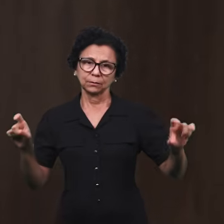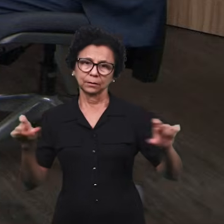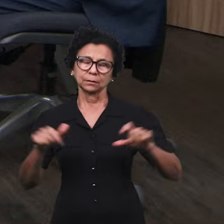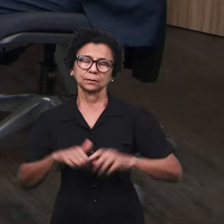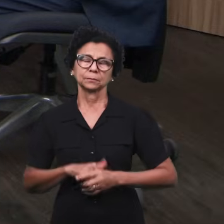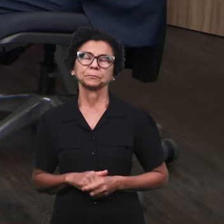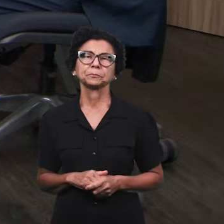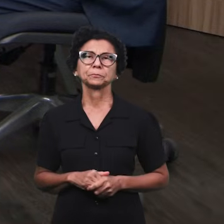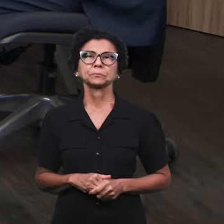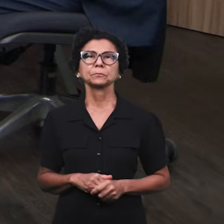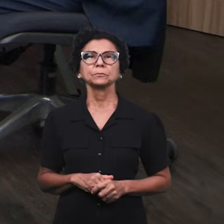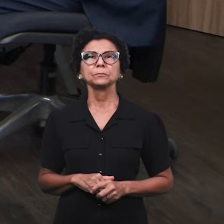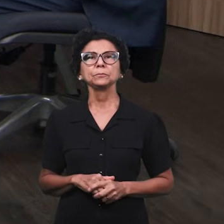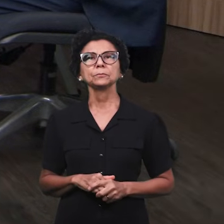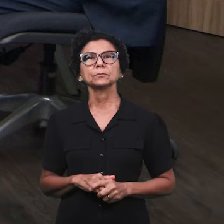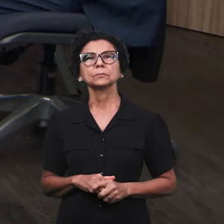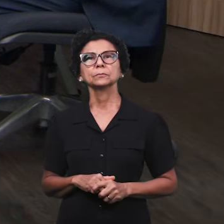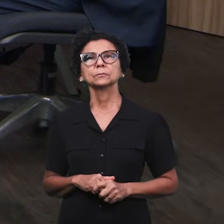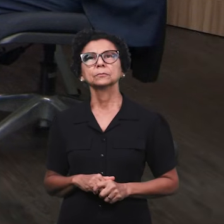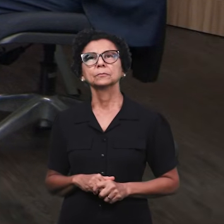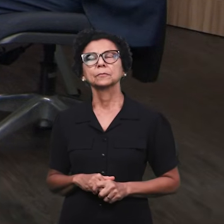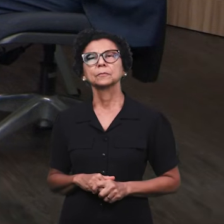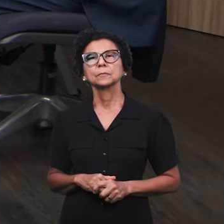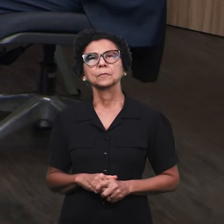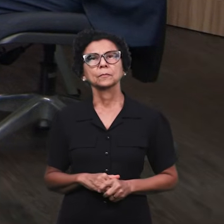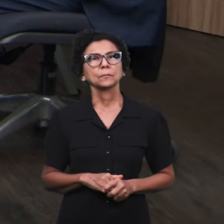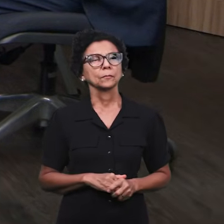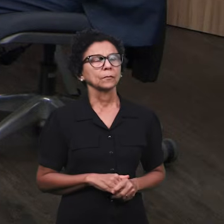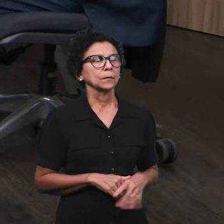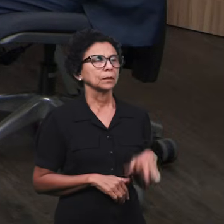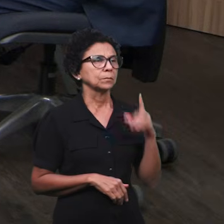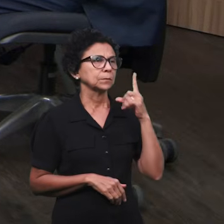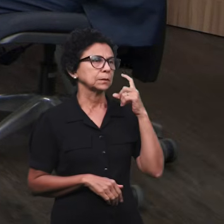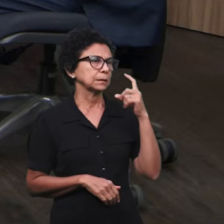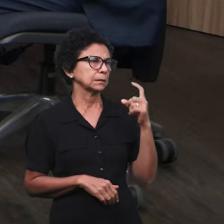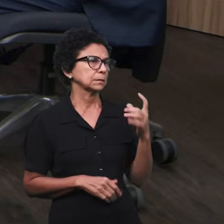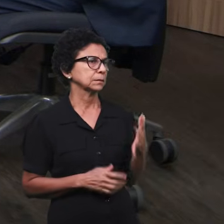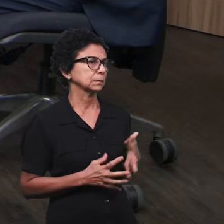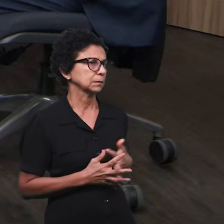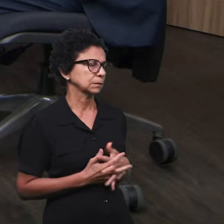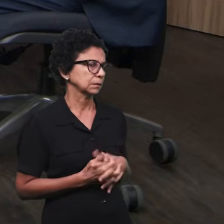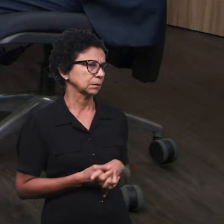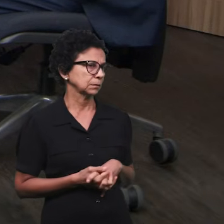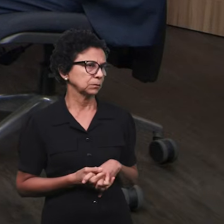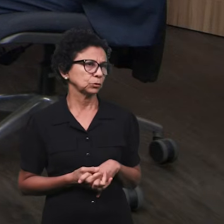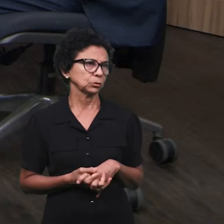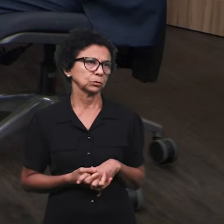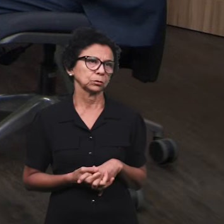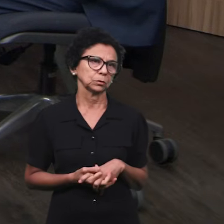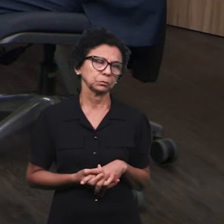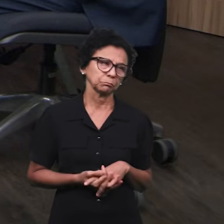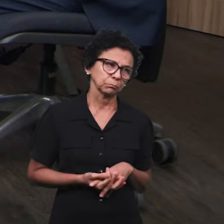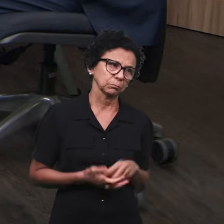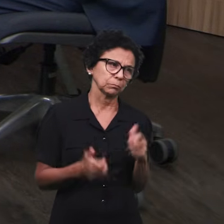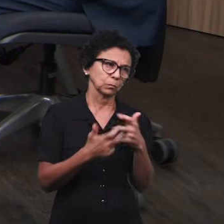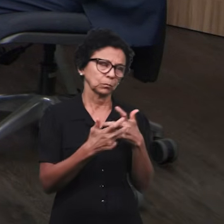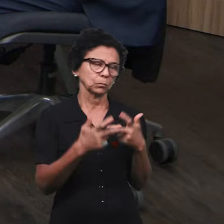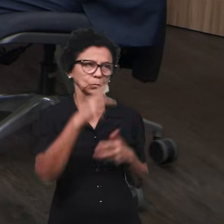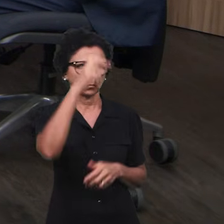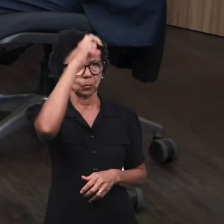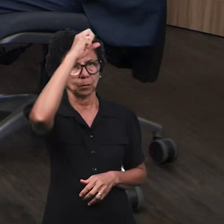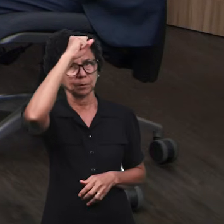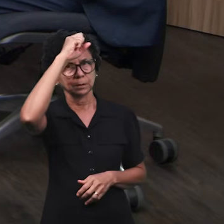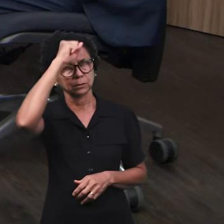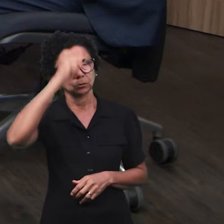interpretando. É interessante, Priscila, e é uma coisa que eu aprendi porque já há quase